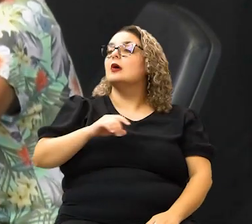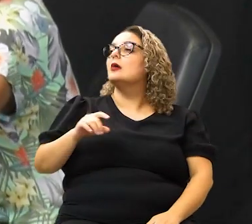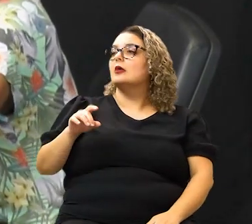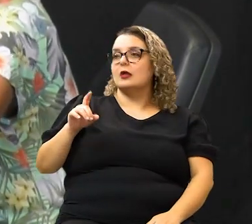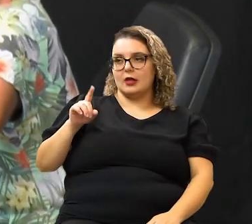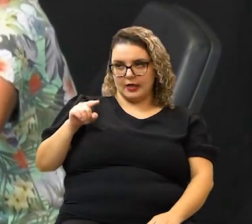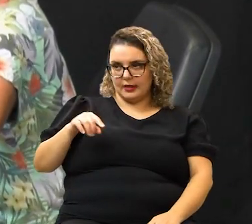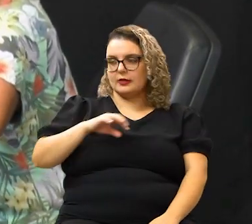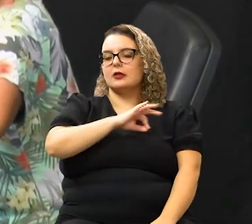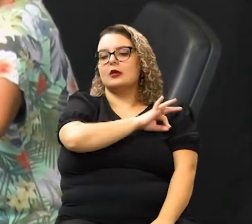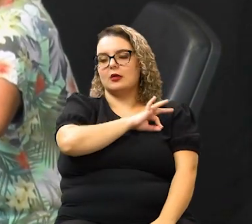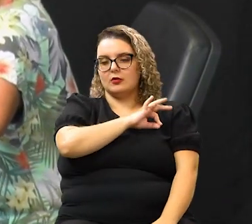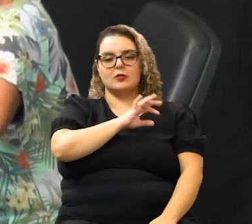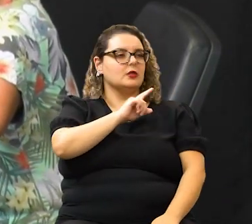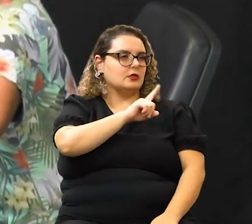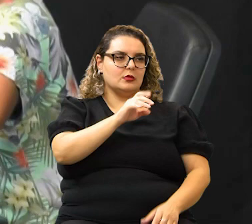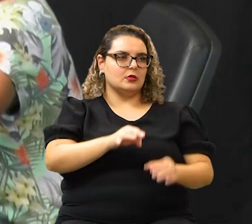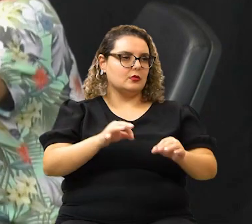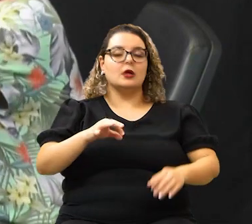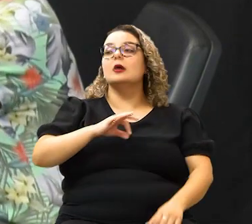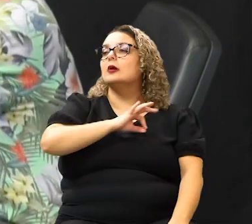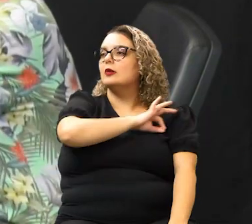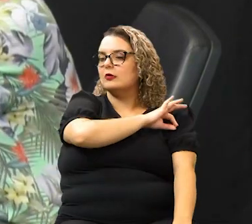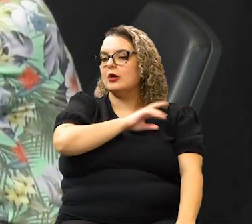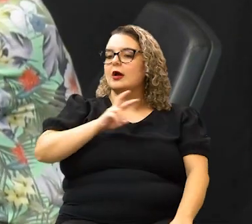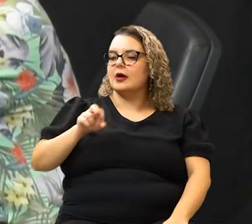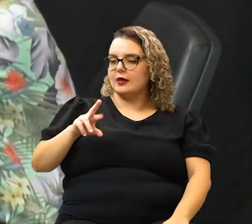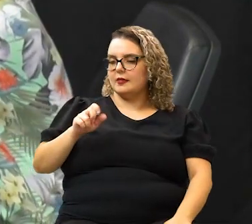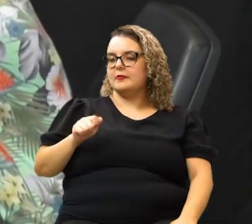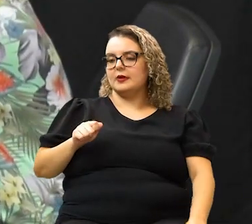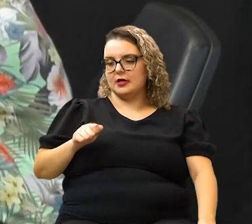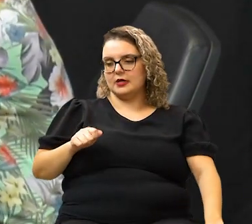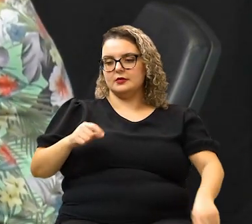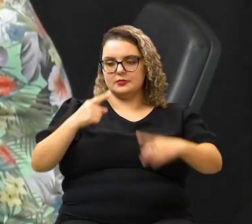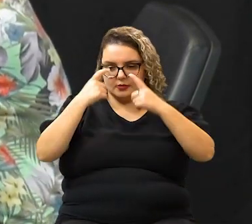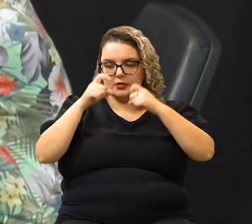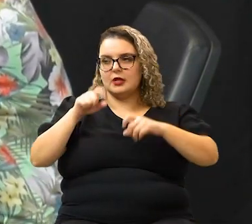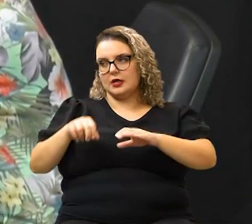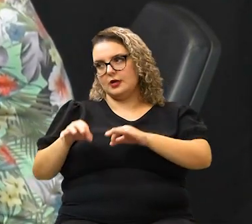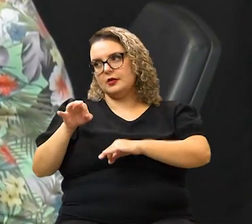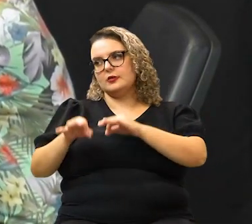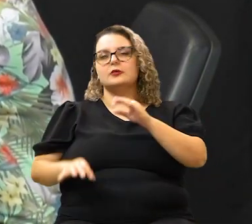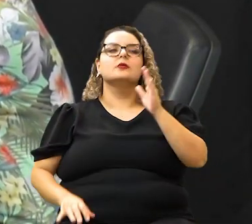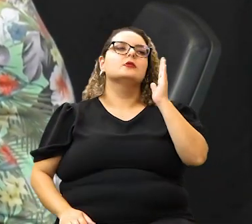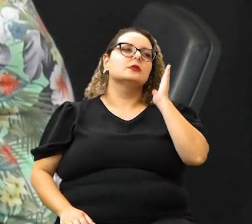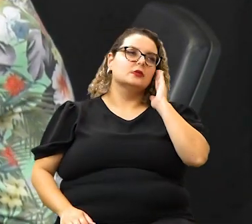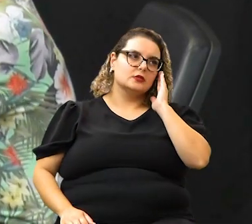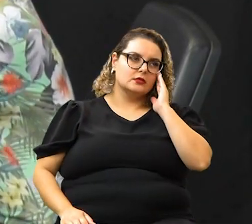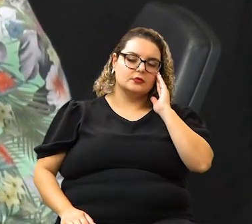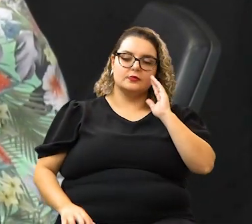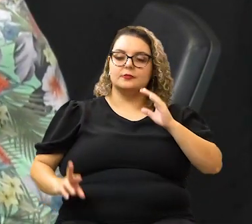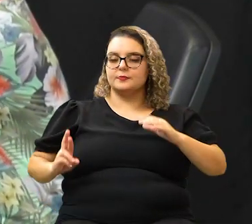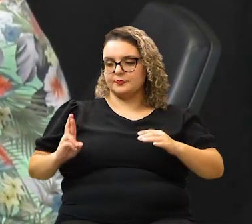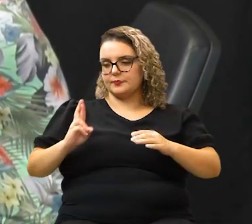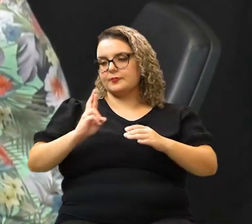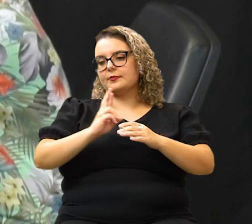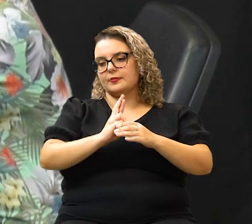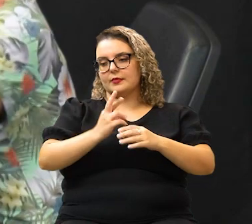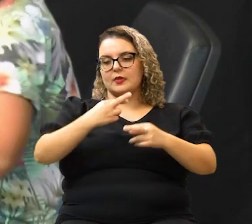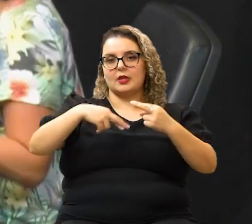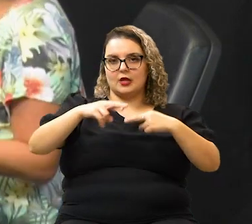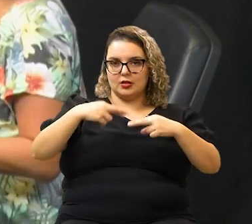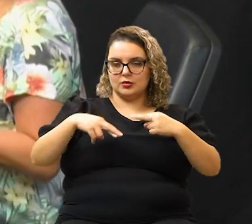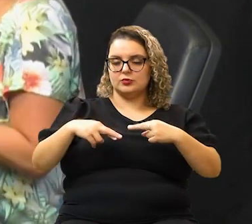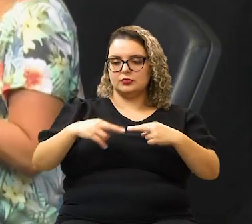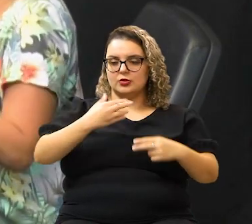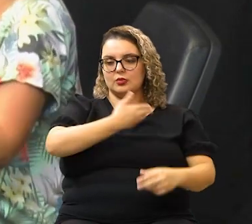de violência é do Judiciário. Tá. E a Defensoria ligada ao Governo do Estado, a Defensoria Pública Estadual.